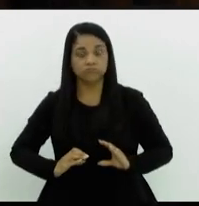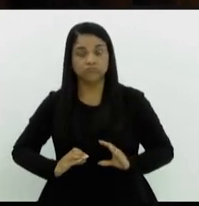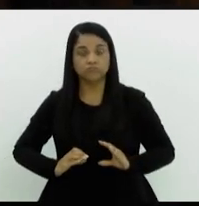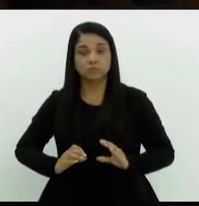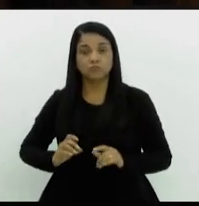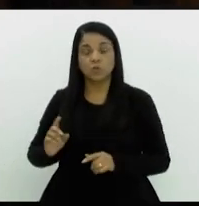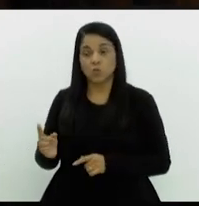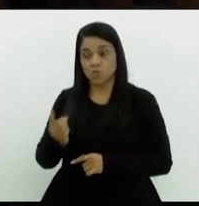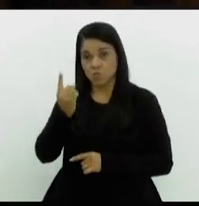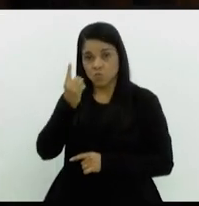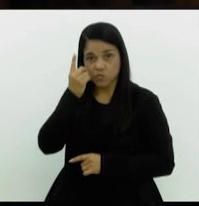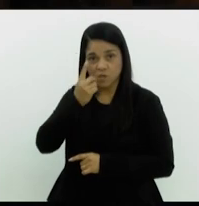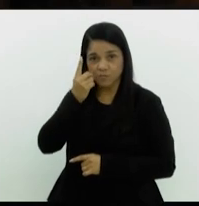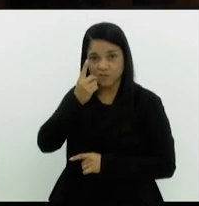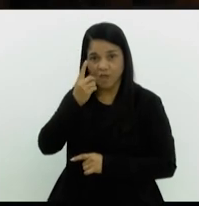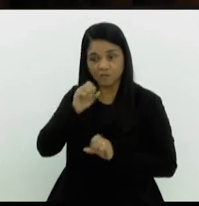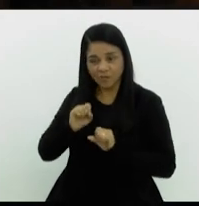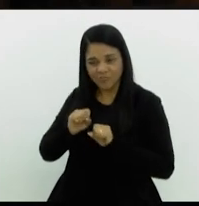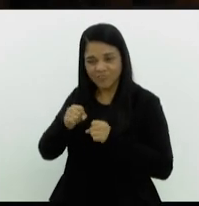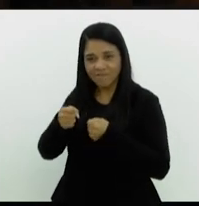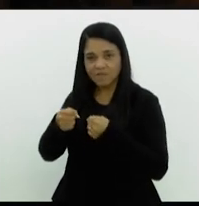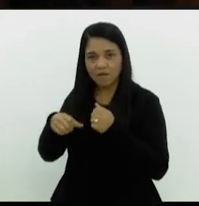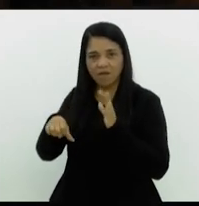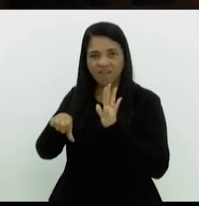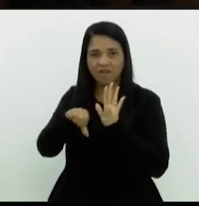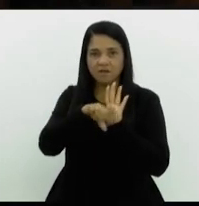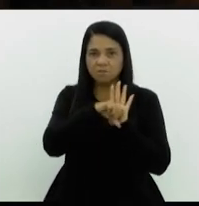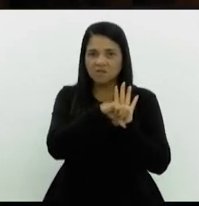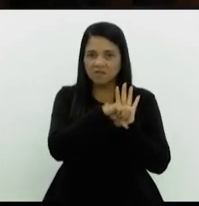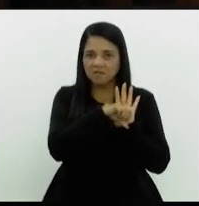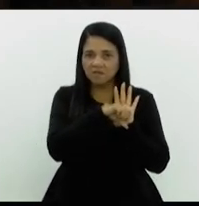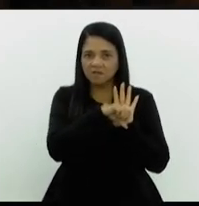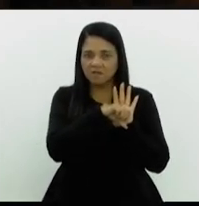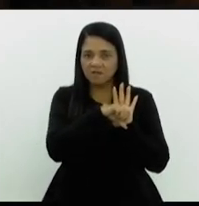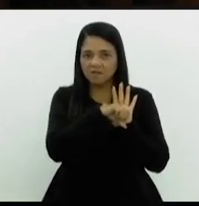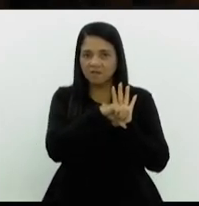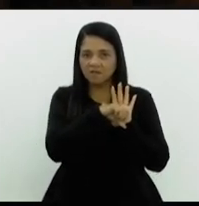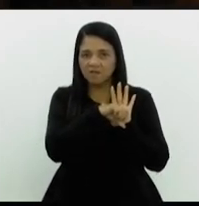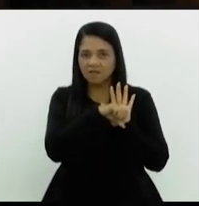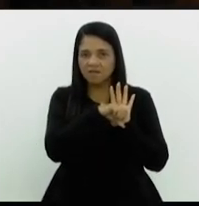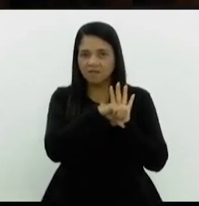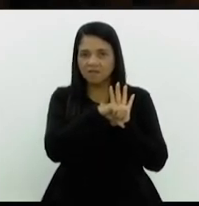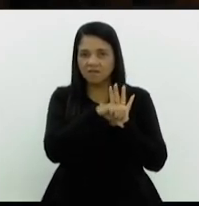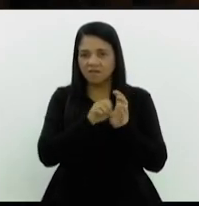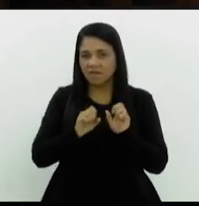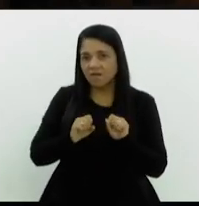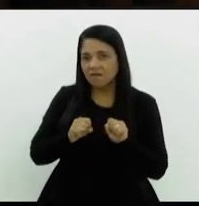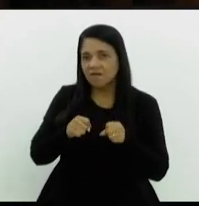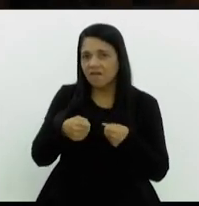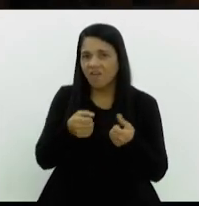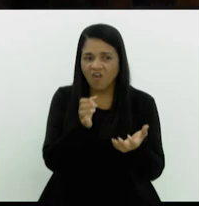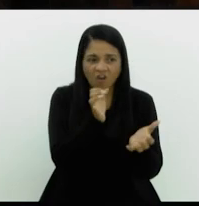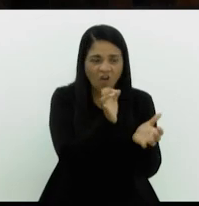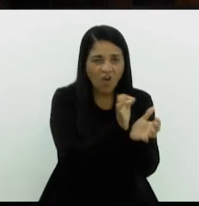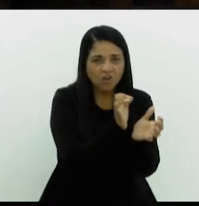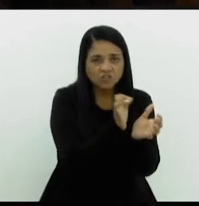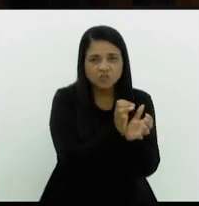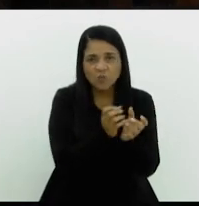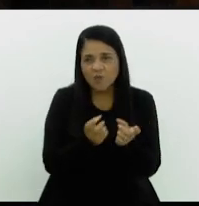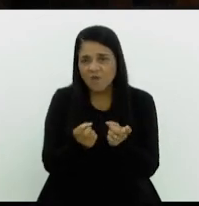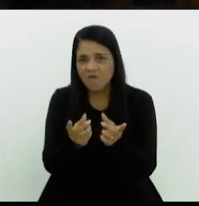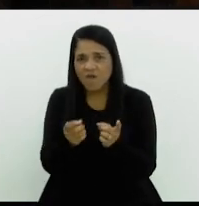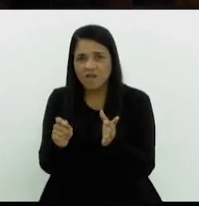parlamentar defendendo o crime, defendendo as facções criminosas,